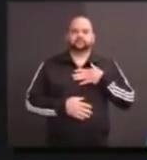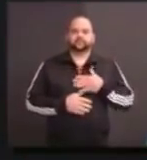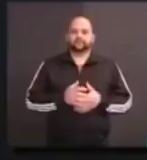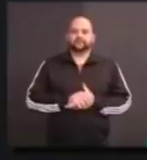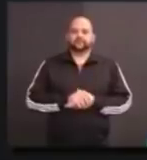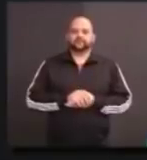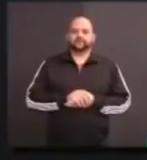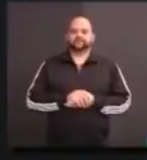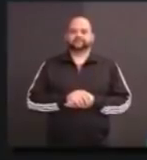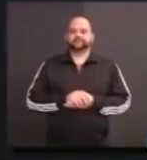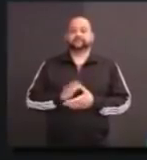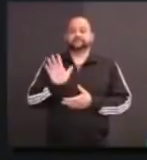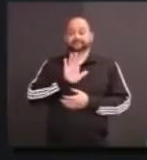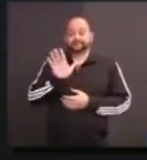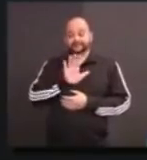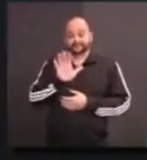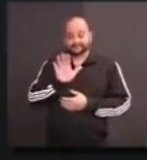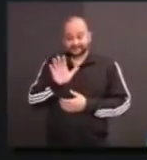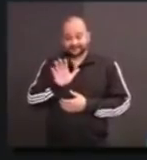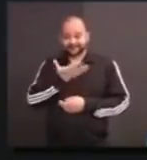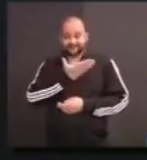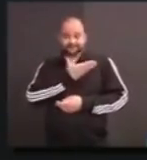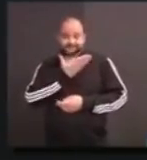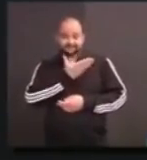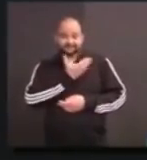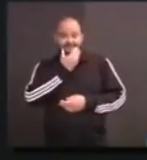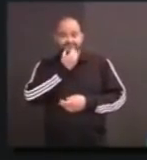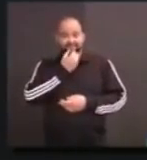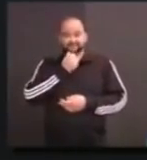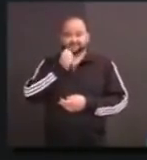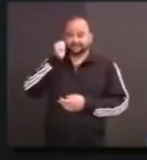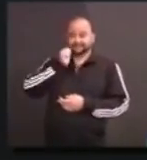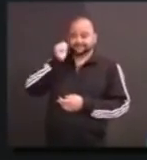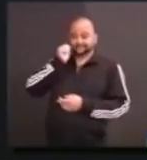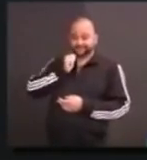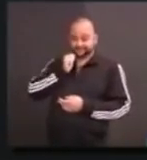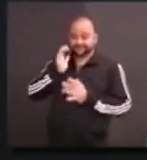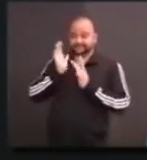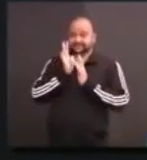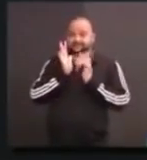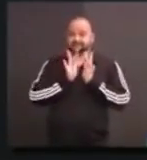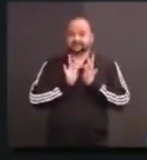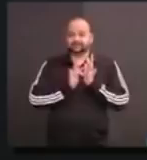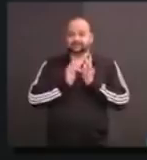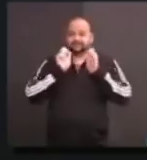Queridos irmãos e irmãs, que Jesus nos abençoe.